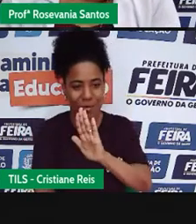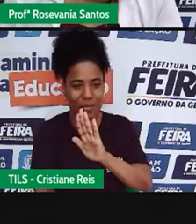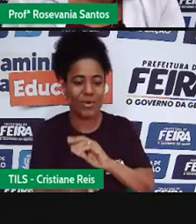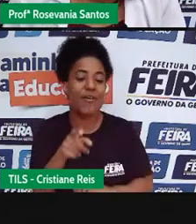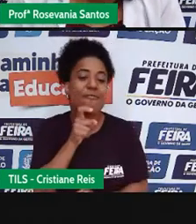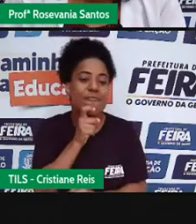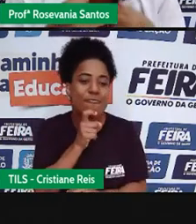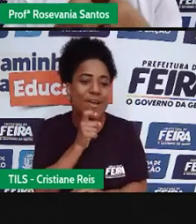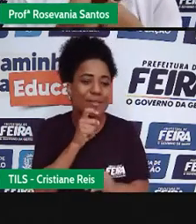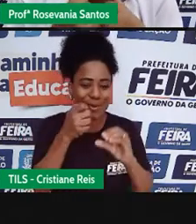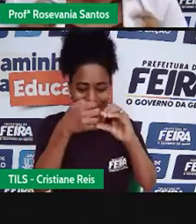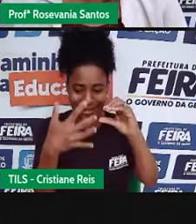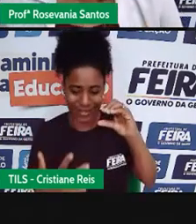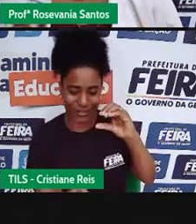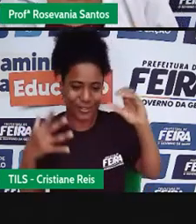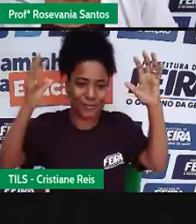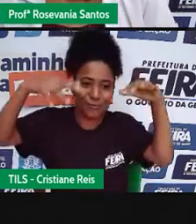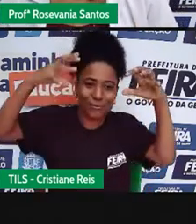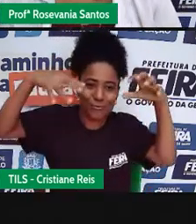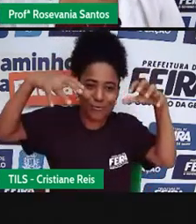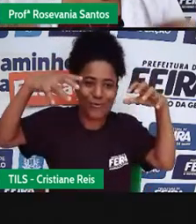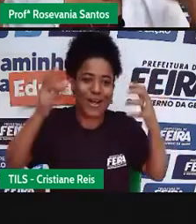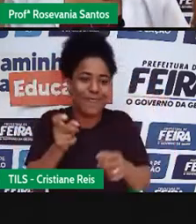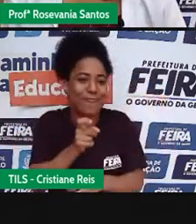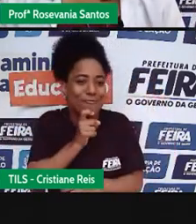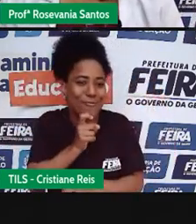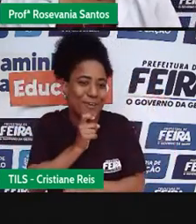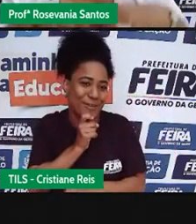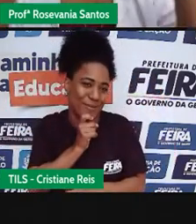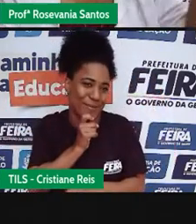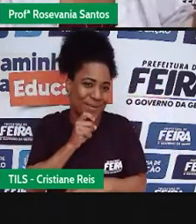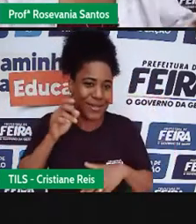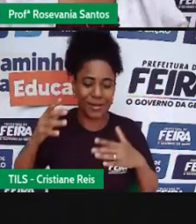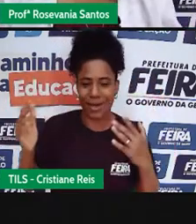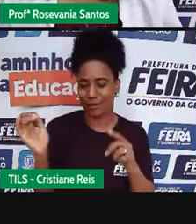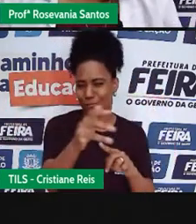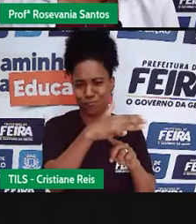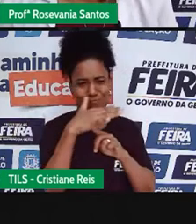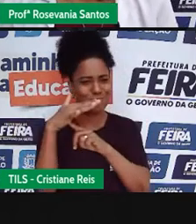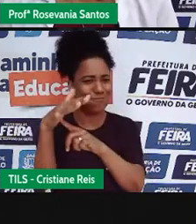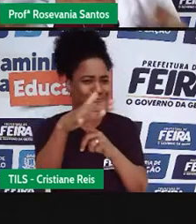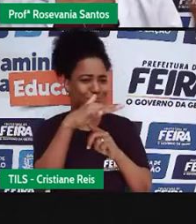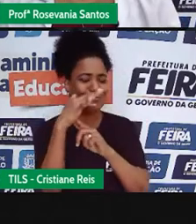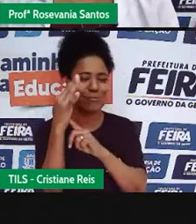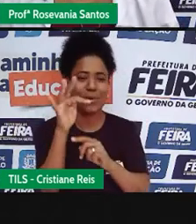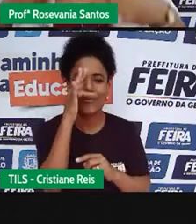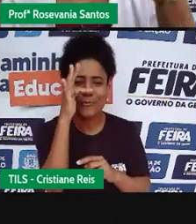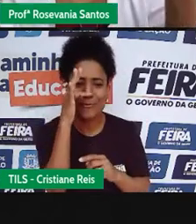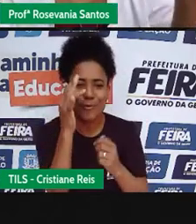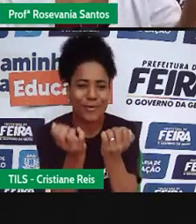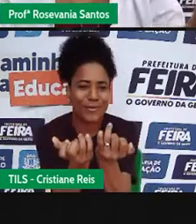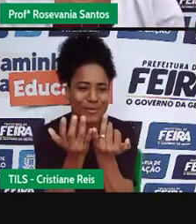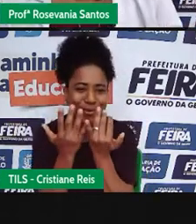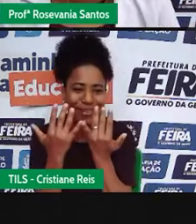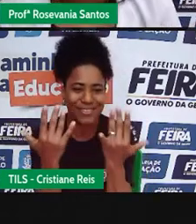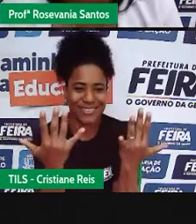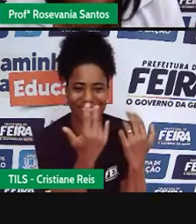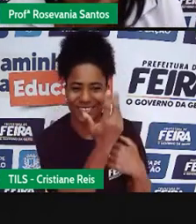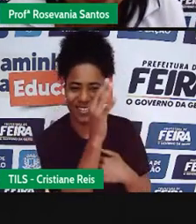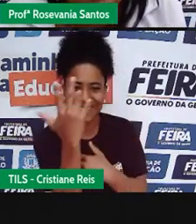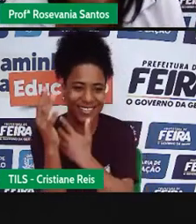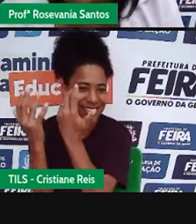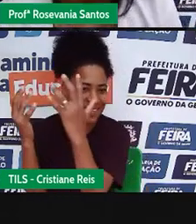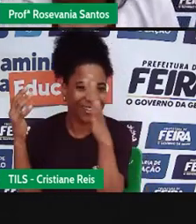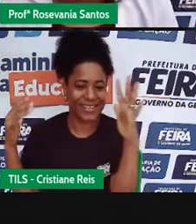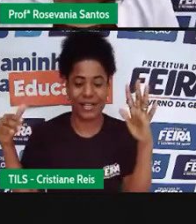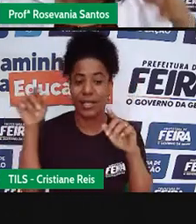inverno, características do inverno, né, muito frio. O período da primavera, lá com as flores, o período do outono, onde as folhas se